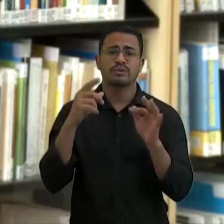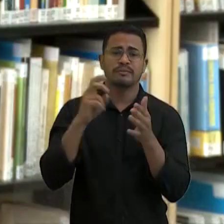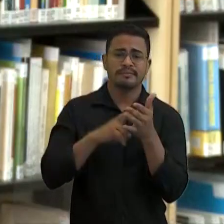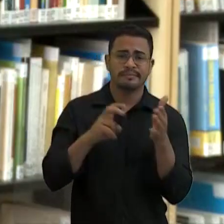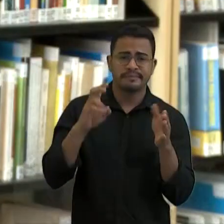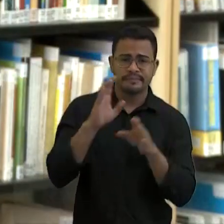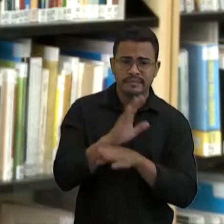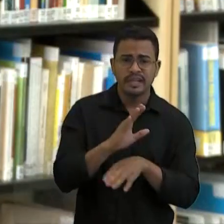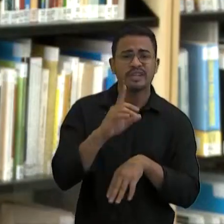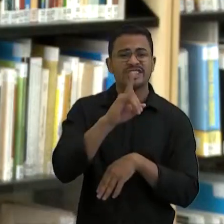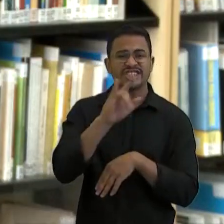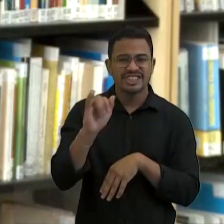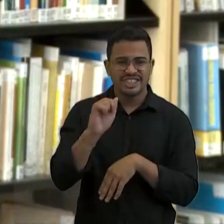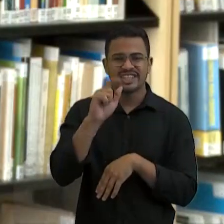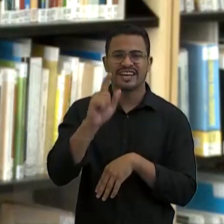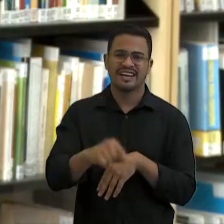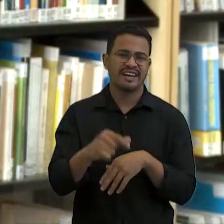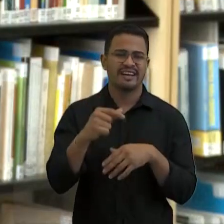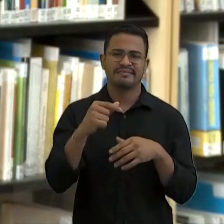trabalho,